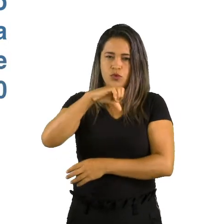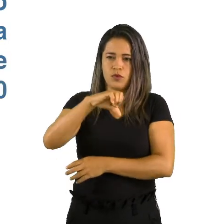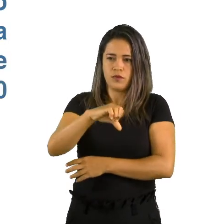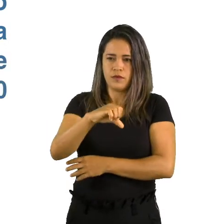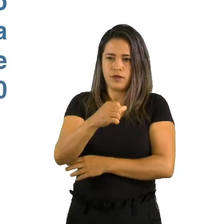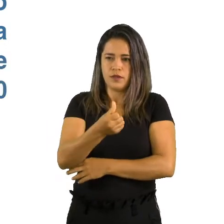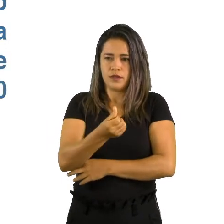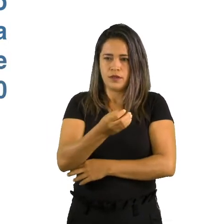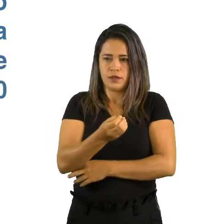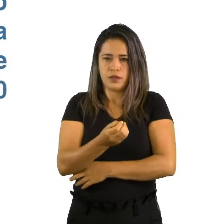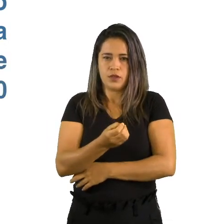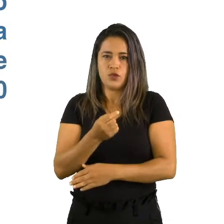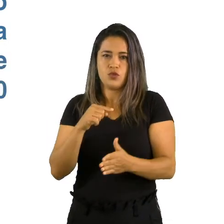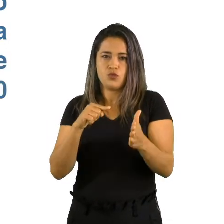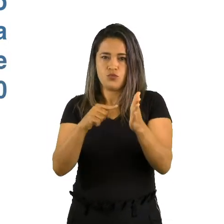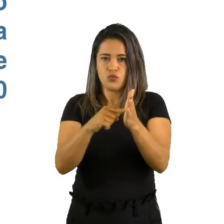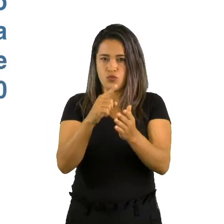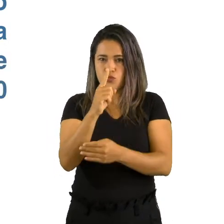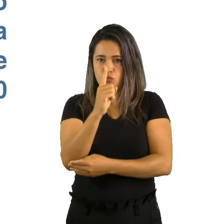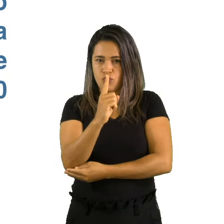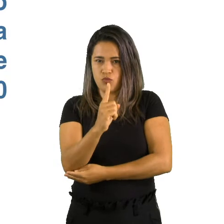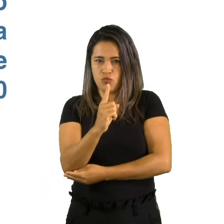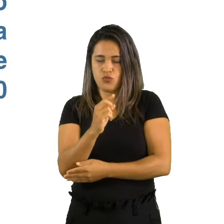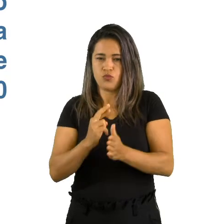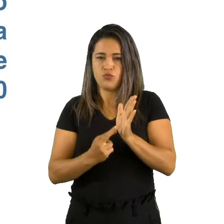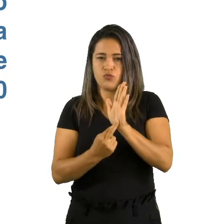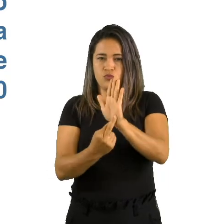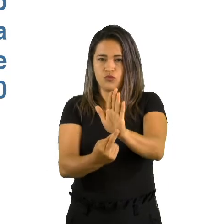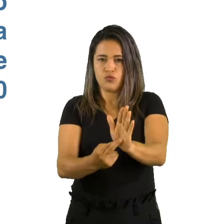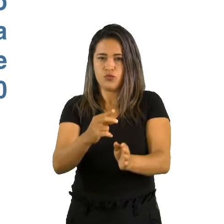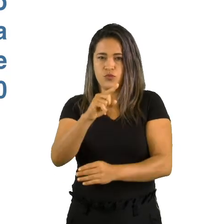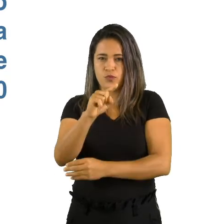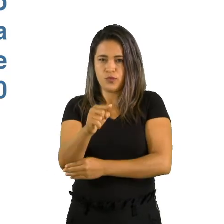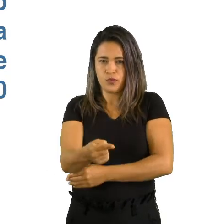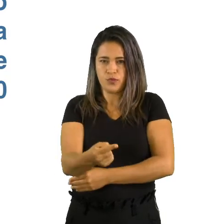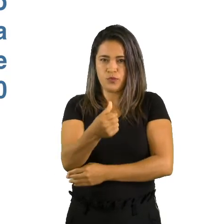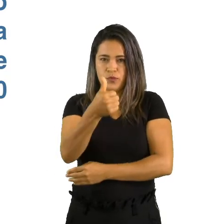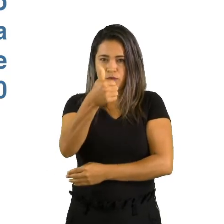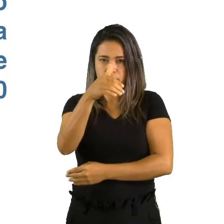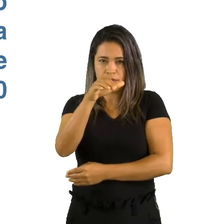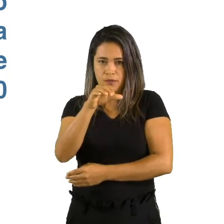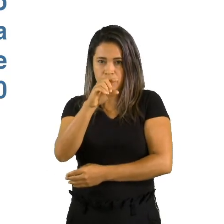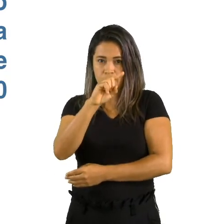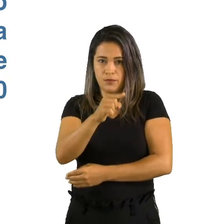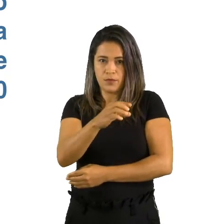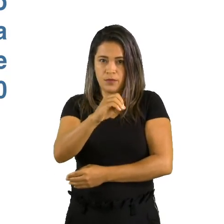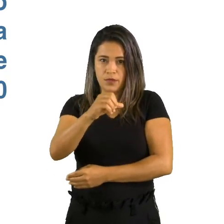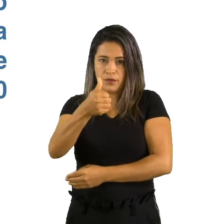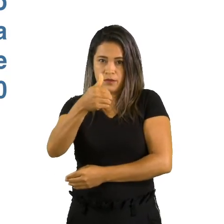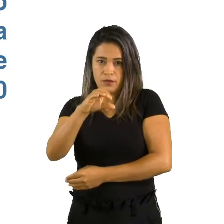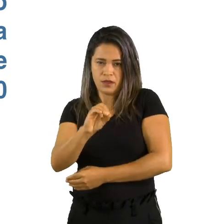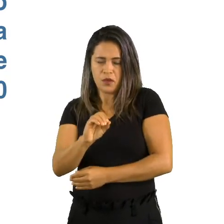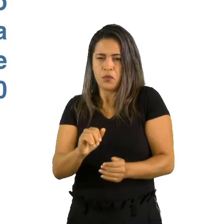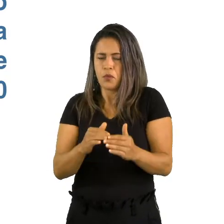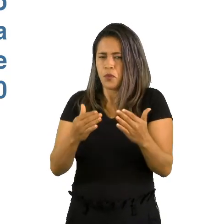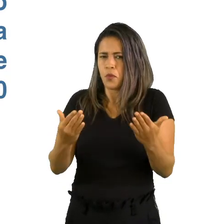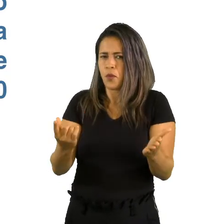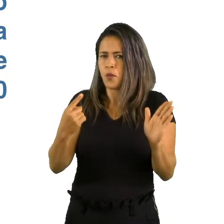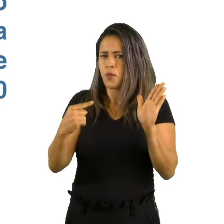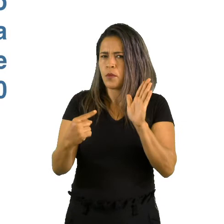e o ponto U representa o número 1010. Em qual ponto